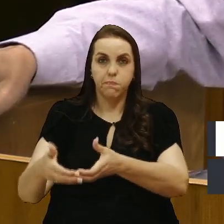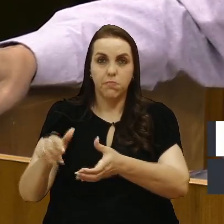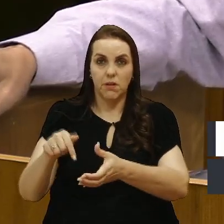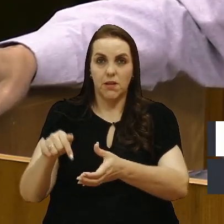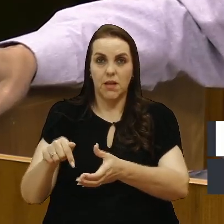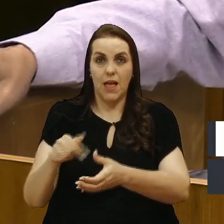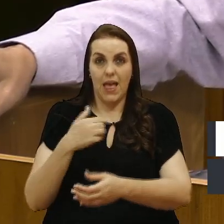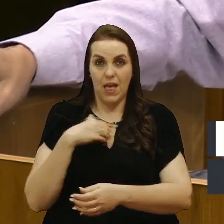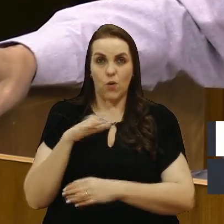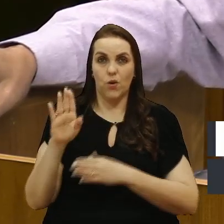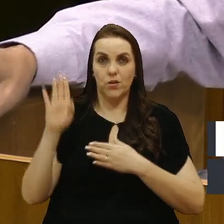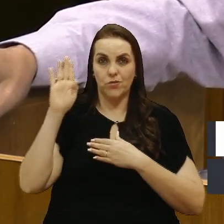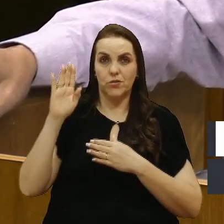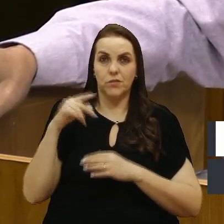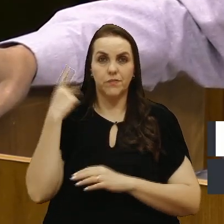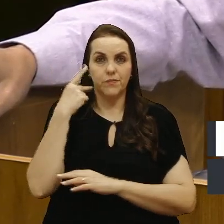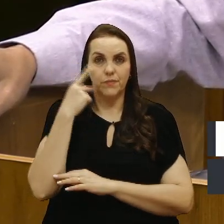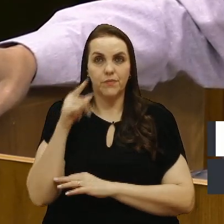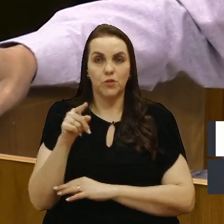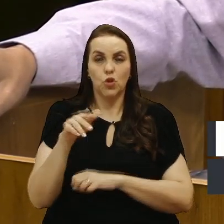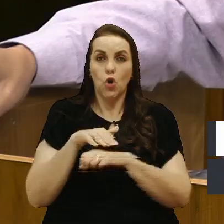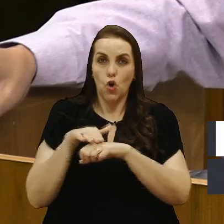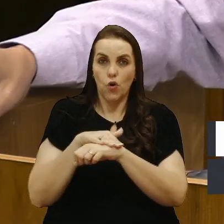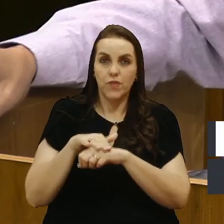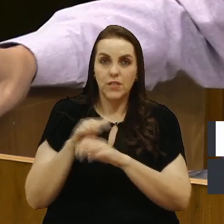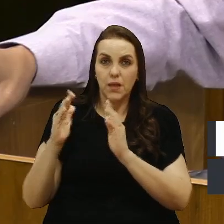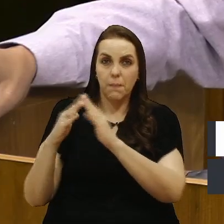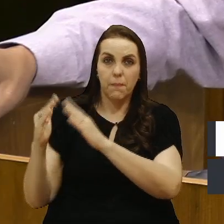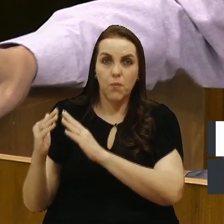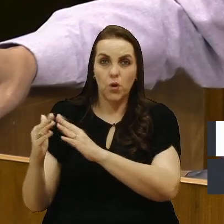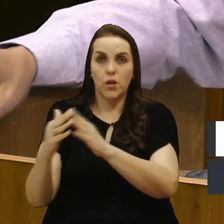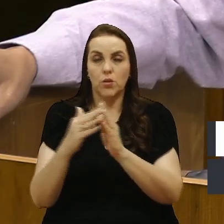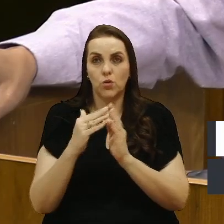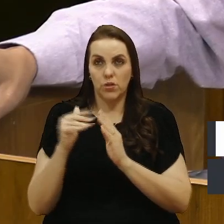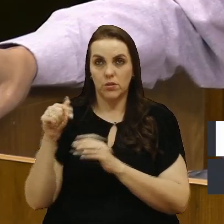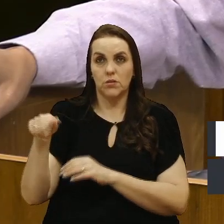candidato a vereador na eleição passada, eu fui lá, conversei com os moradores.